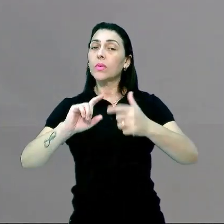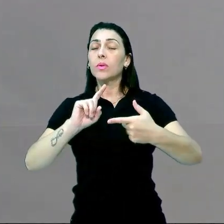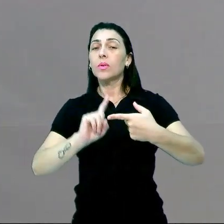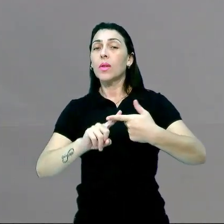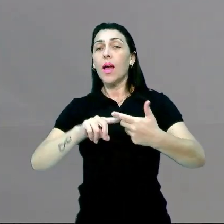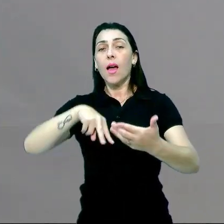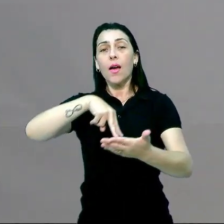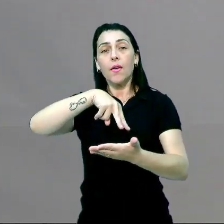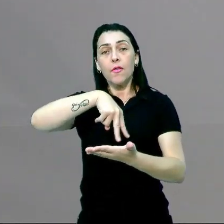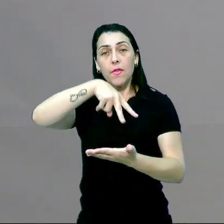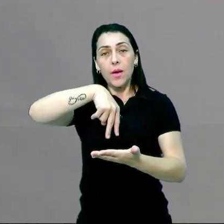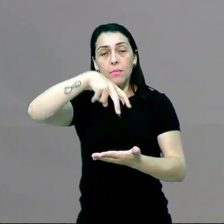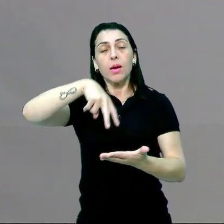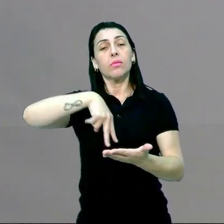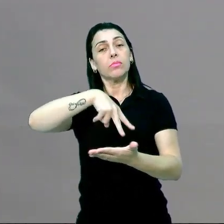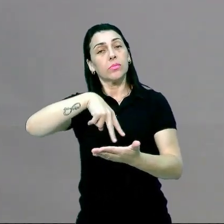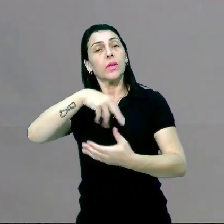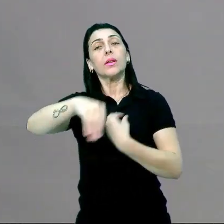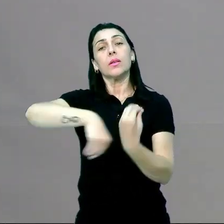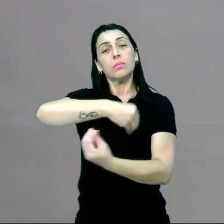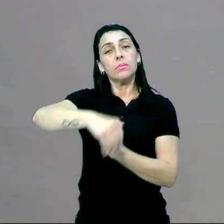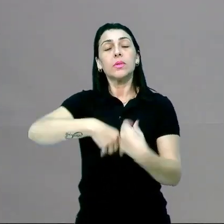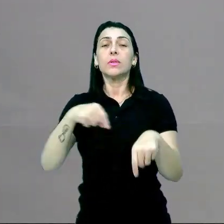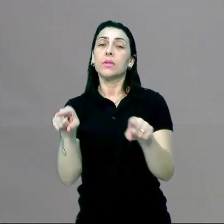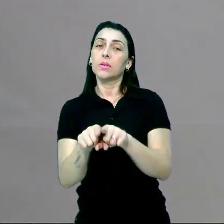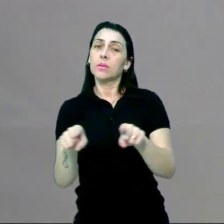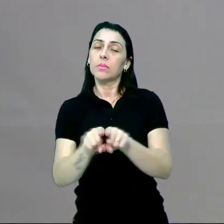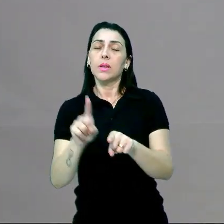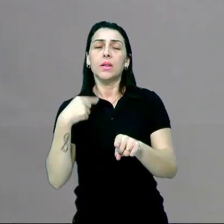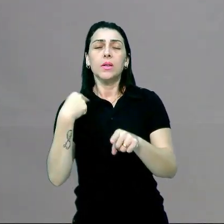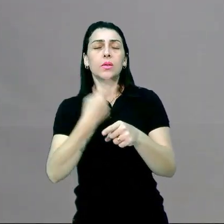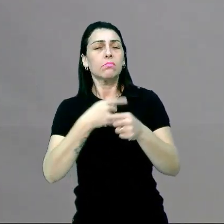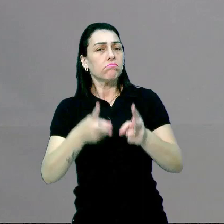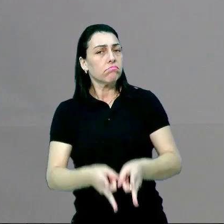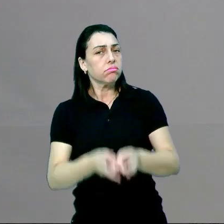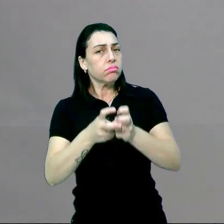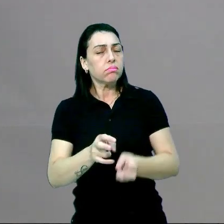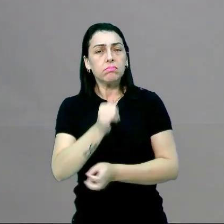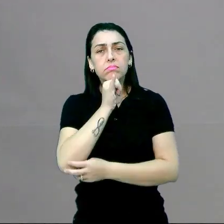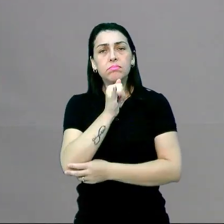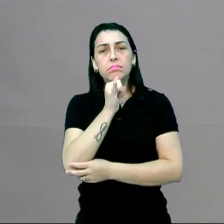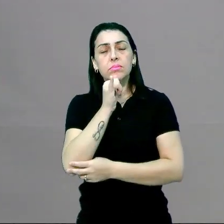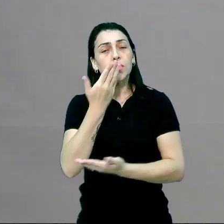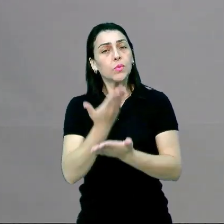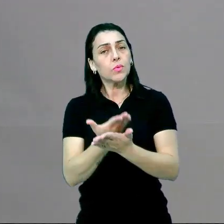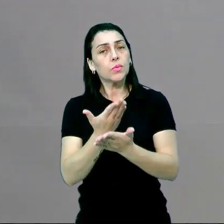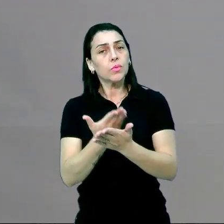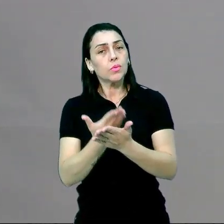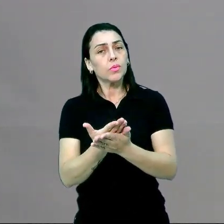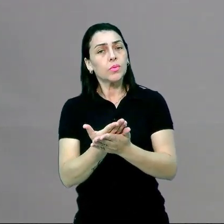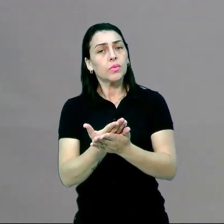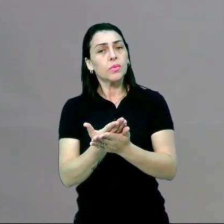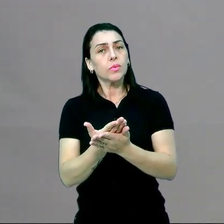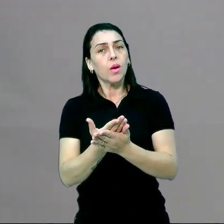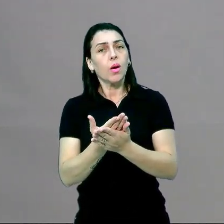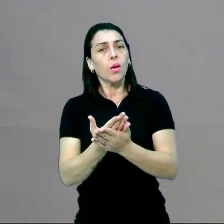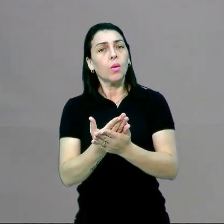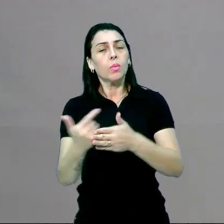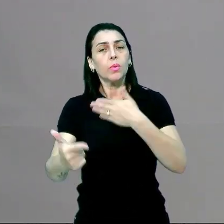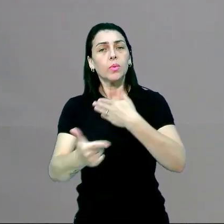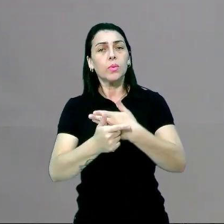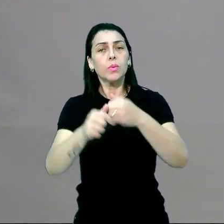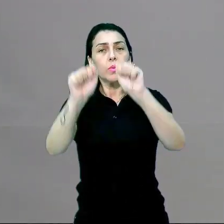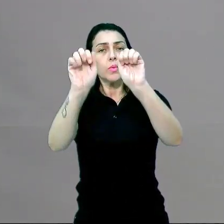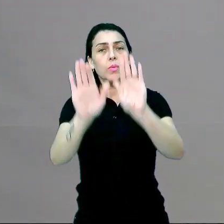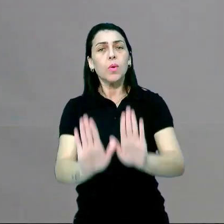linguagem verbal, como a não verbal, como a linguagem mista. E nós observamos isso, por exemplo, quando nós estudamos na nossa aula sobre cartaz. Qual